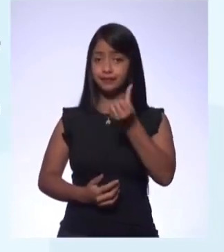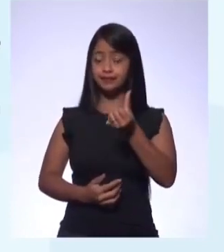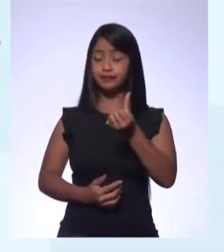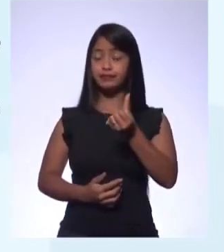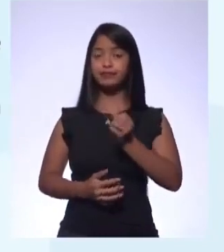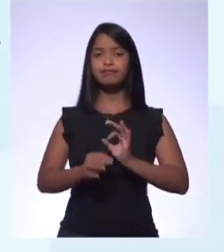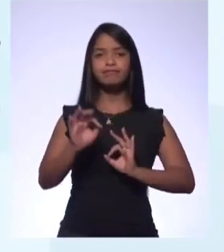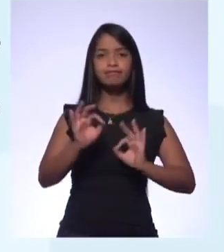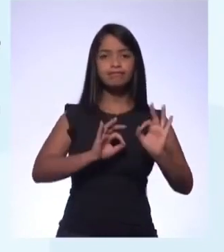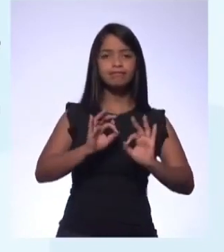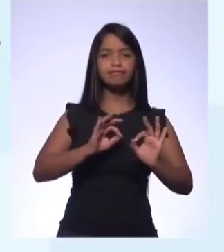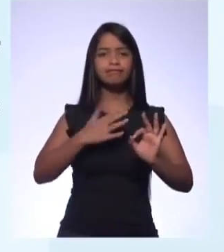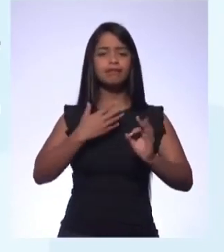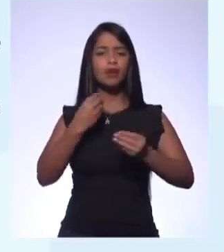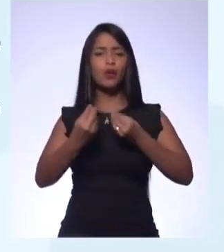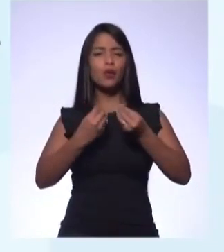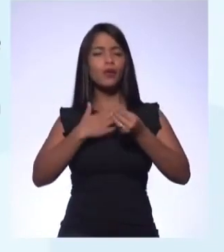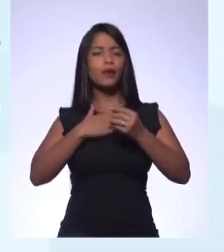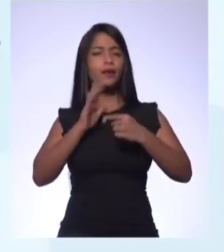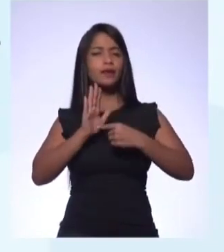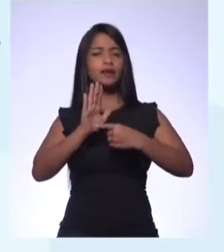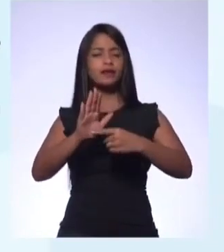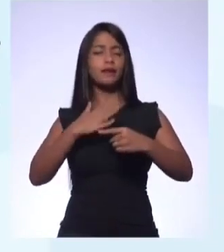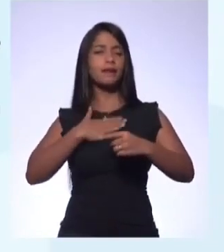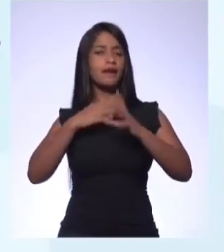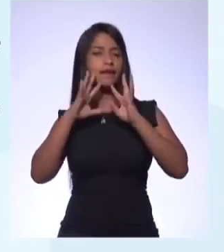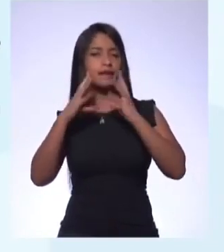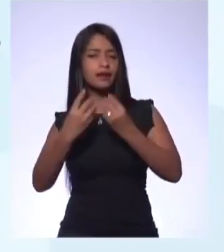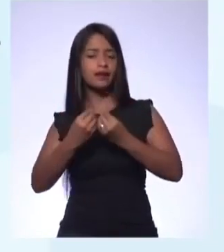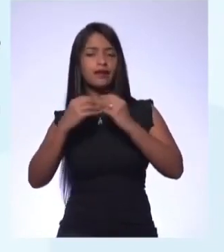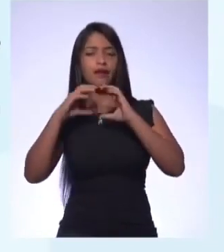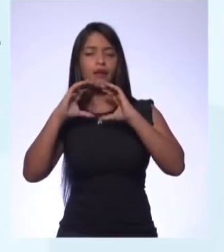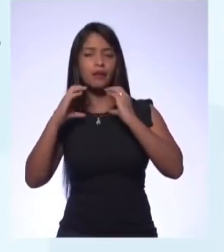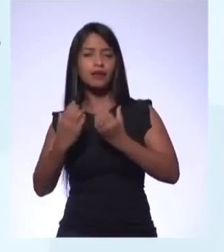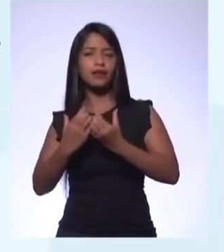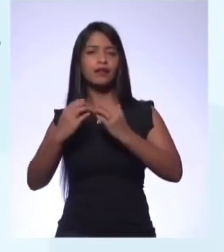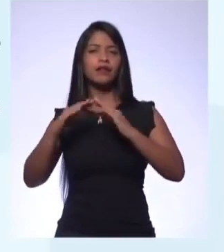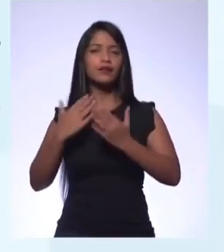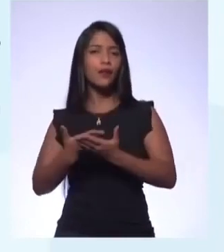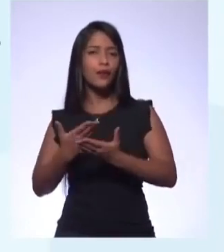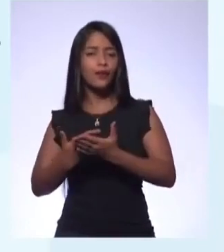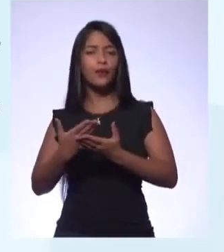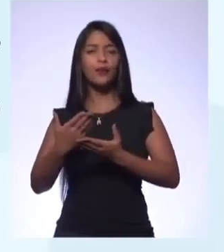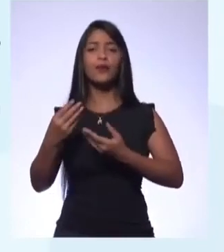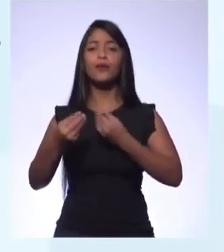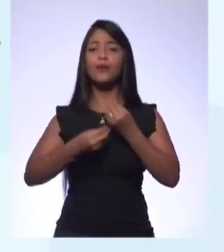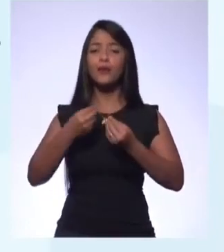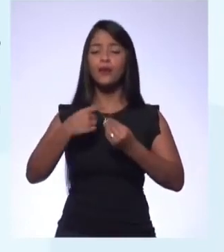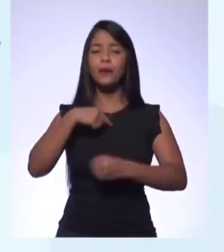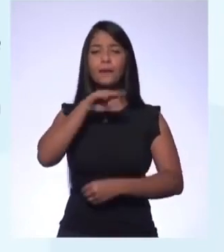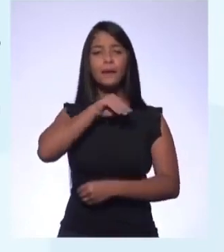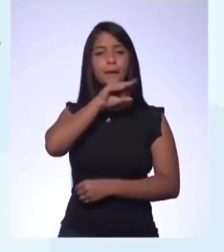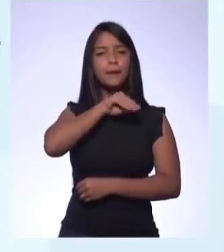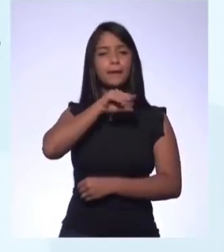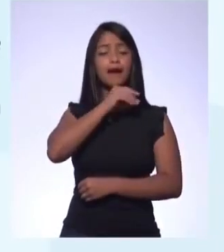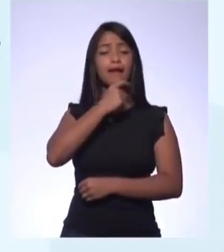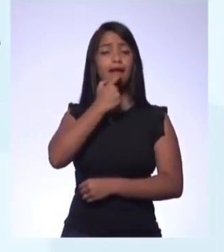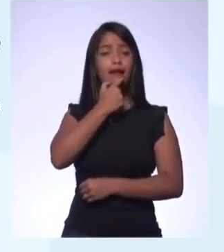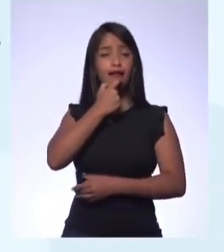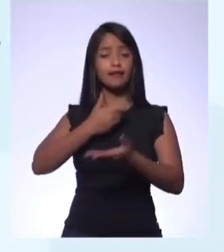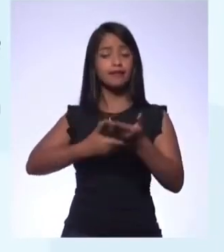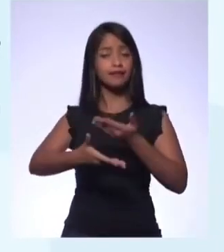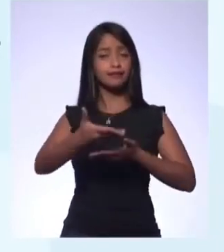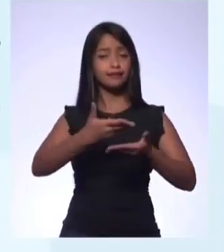apresentação sobre a família, a comunidade e a escola, compartilhando-a oralmente com o grupo.